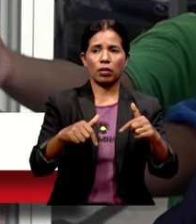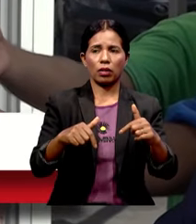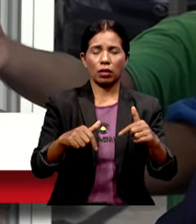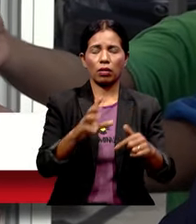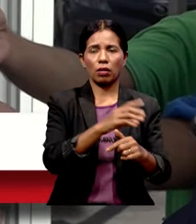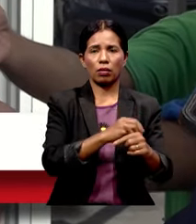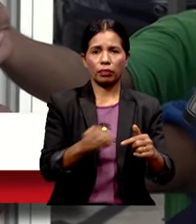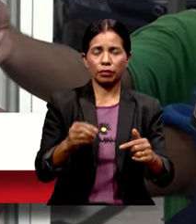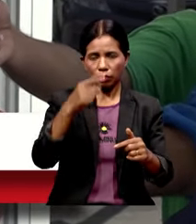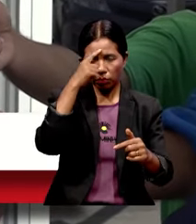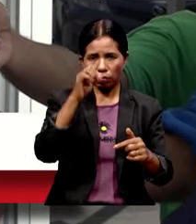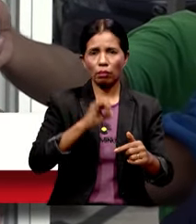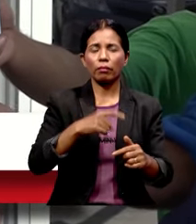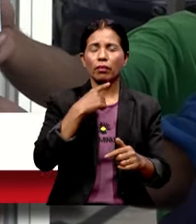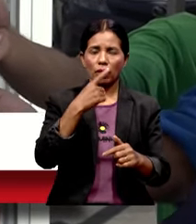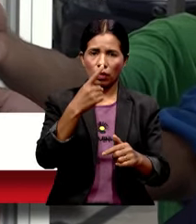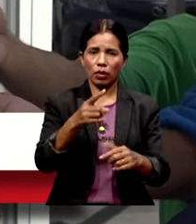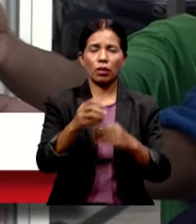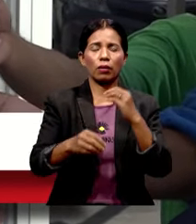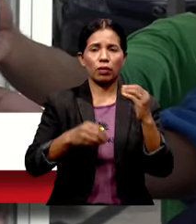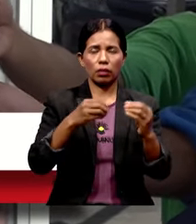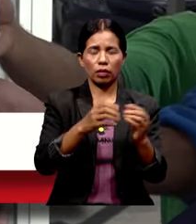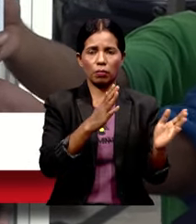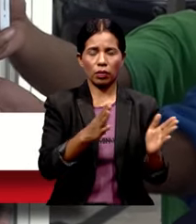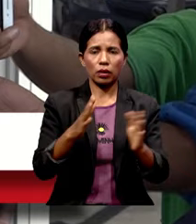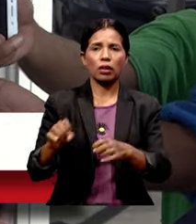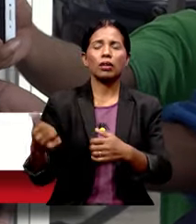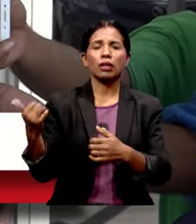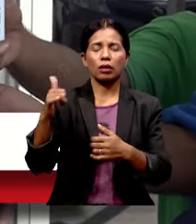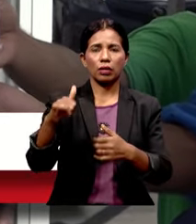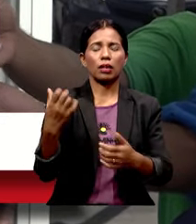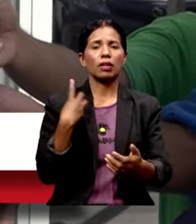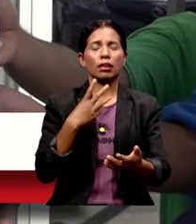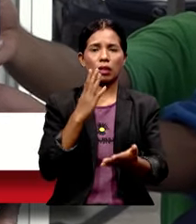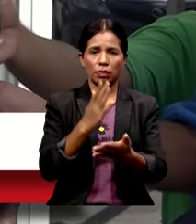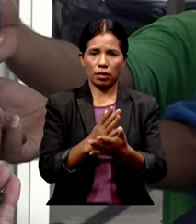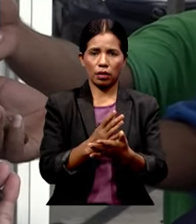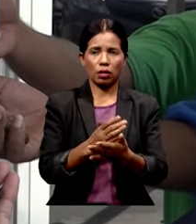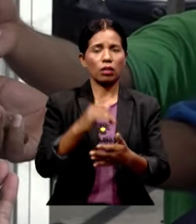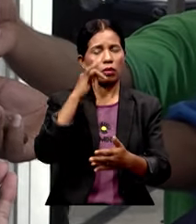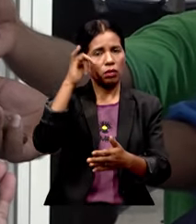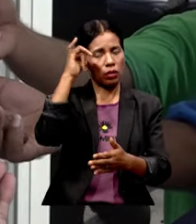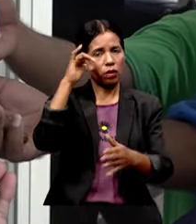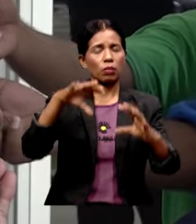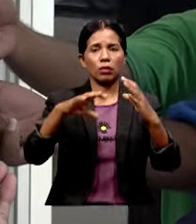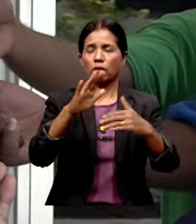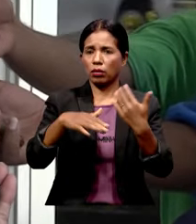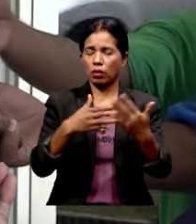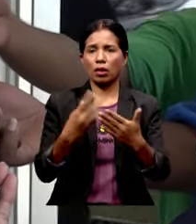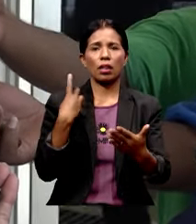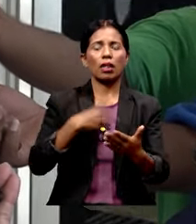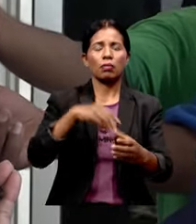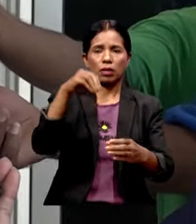urgencia tambane ma sa explica antes ona kata ini proseso serne ita habada kentau por se ne komisa un goto kera sa mi concluia na